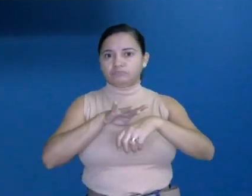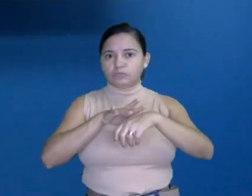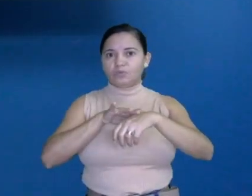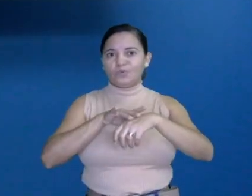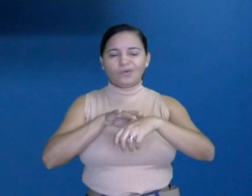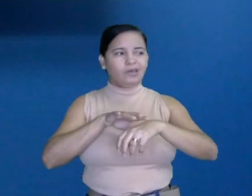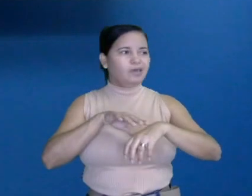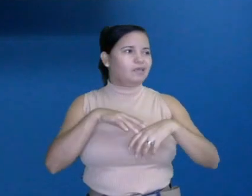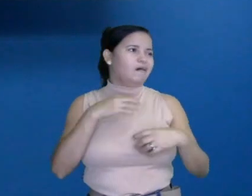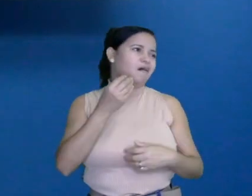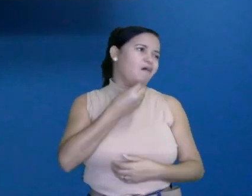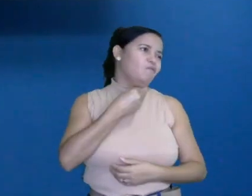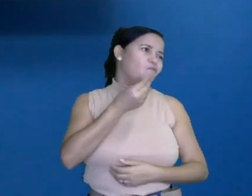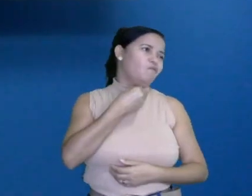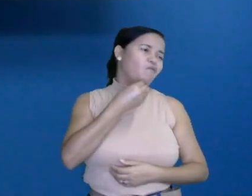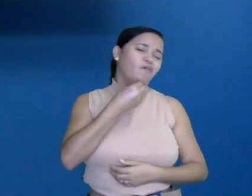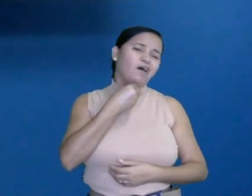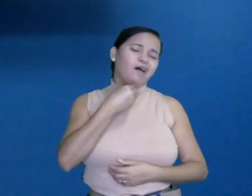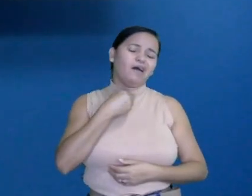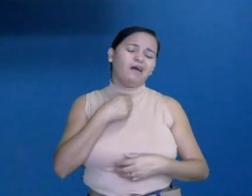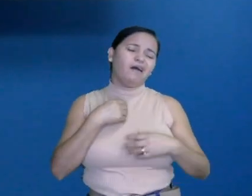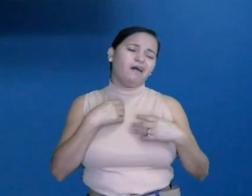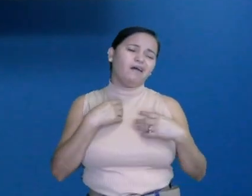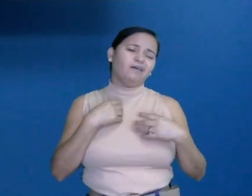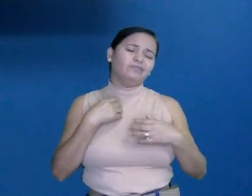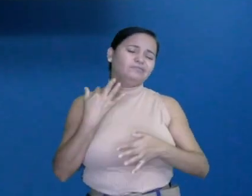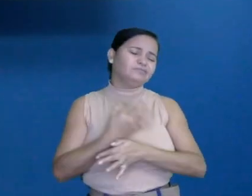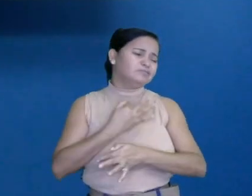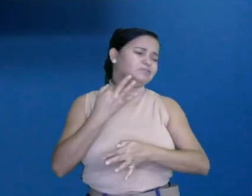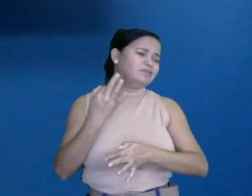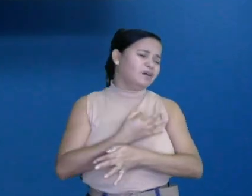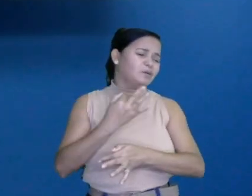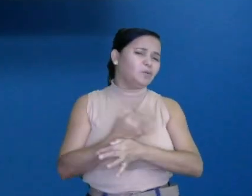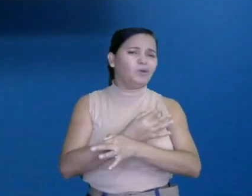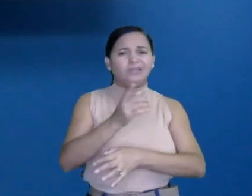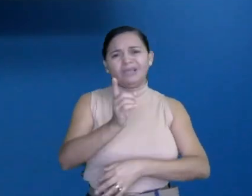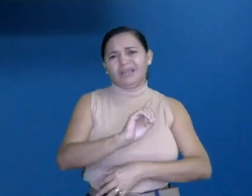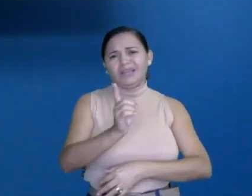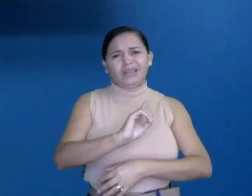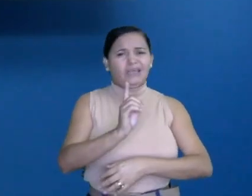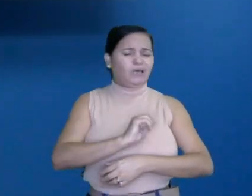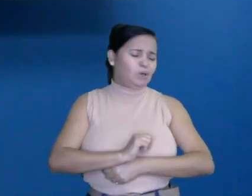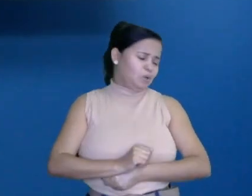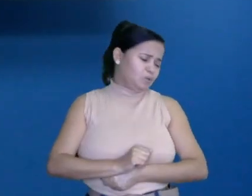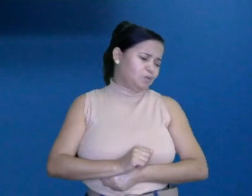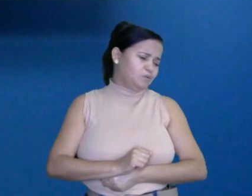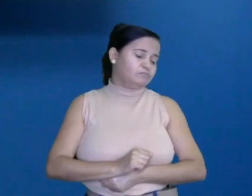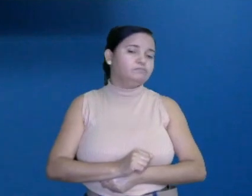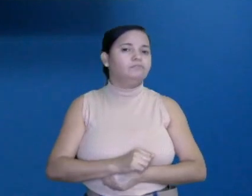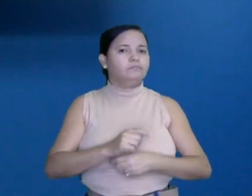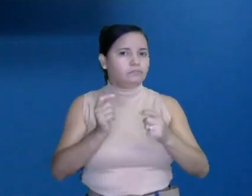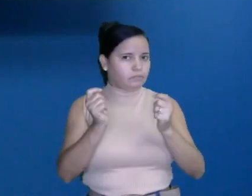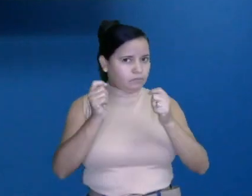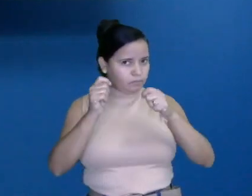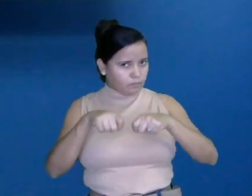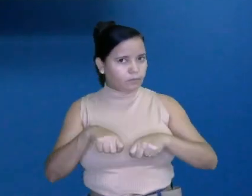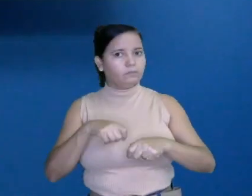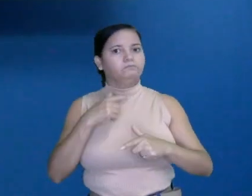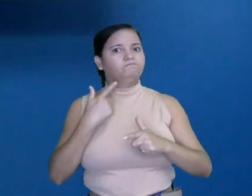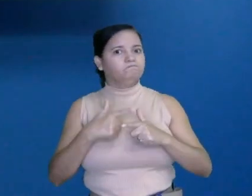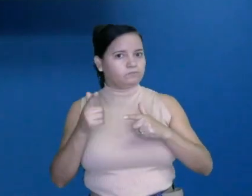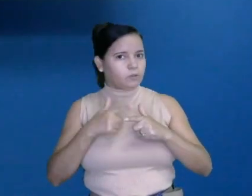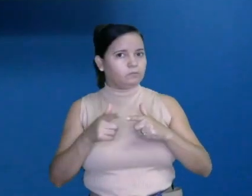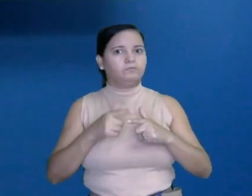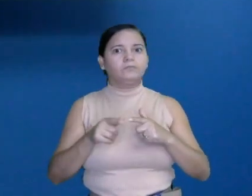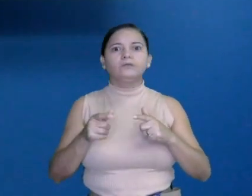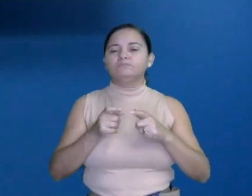vai estar fragilizado, fraquinho, não vai resistir a essa doença. Você pode ter sérias complicações e